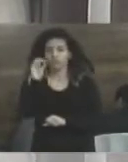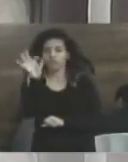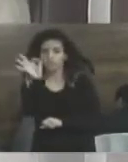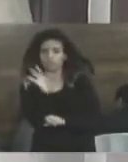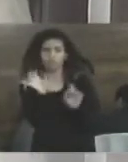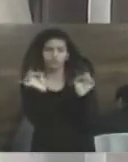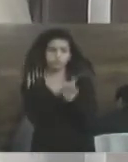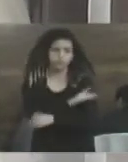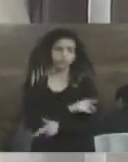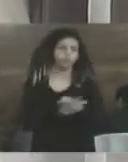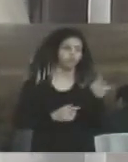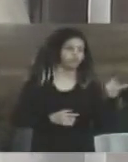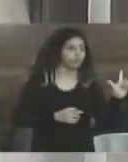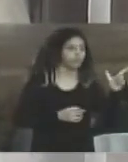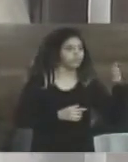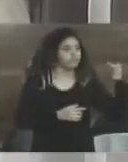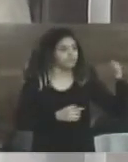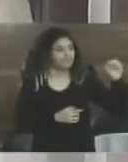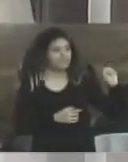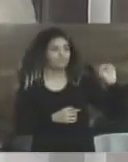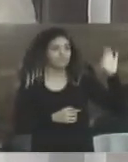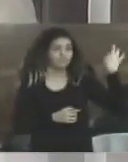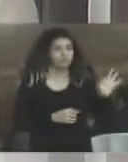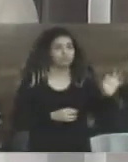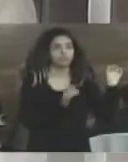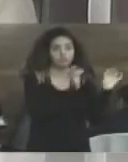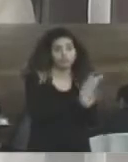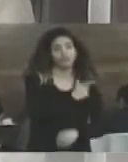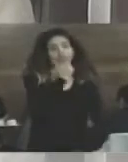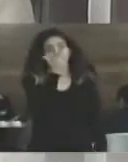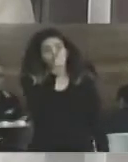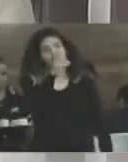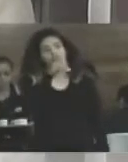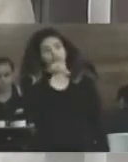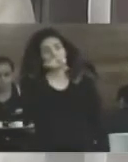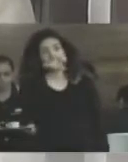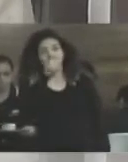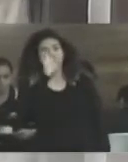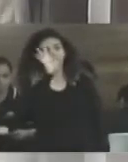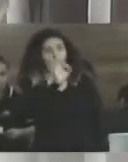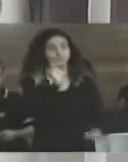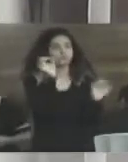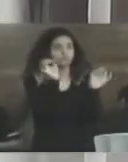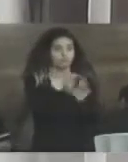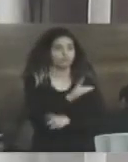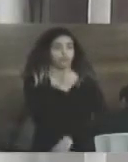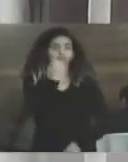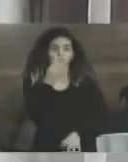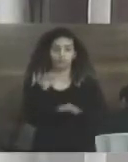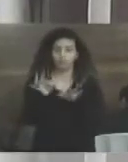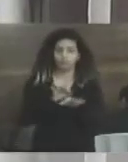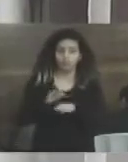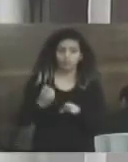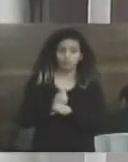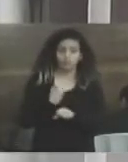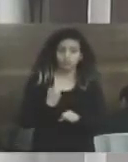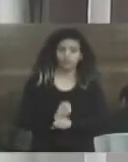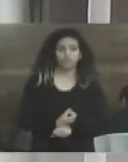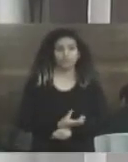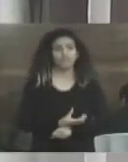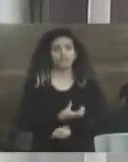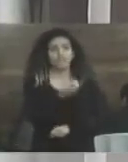40% pronta, outra com 70% pronta e outra com 95% pronta. E uma no projeto. Das